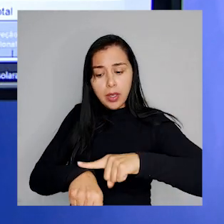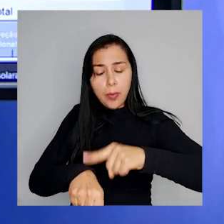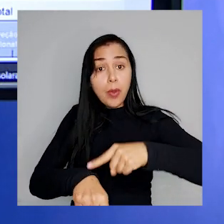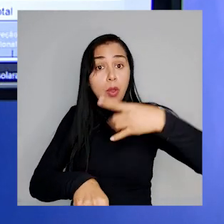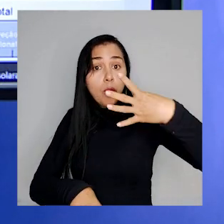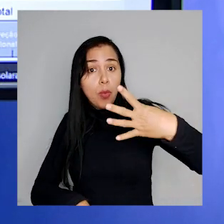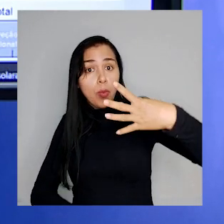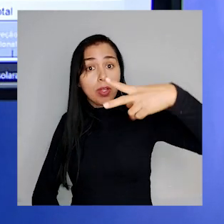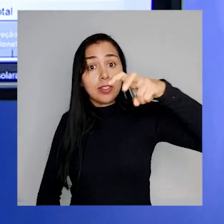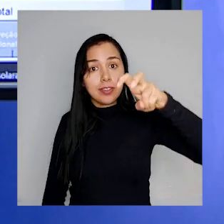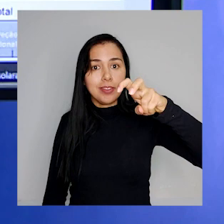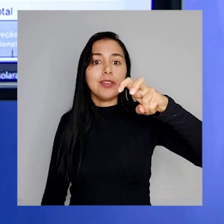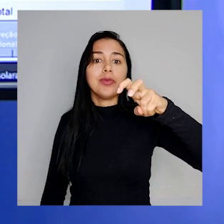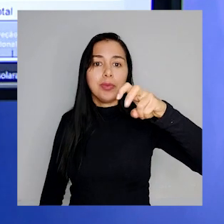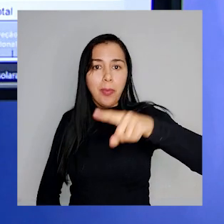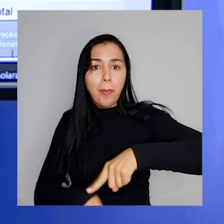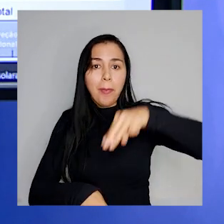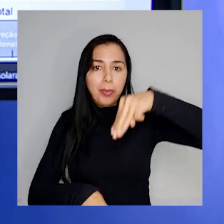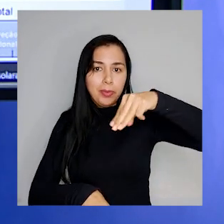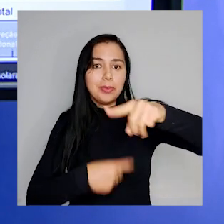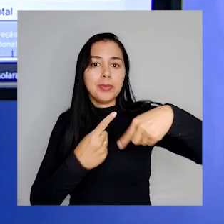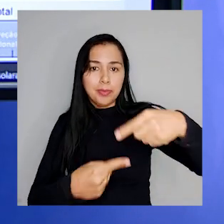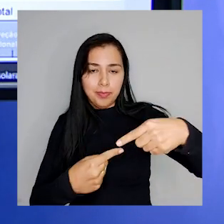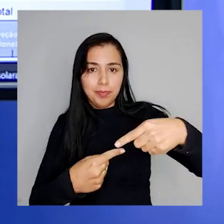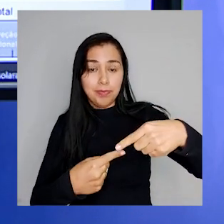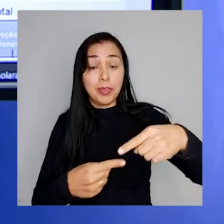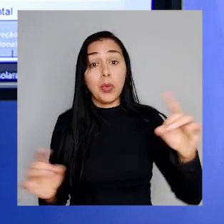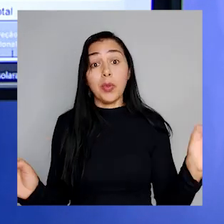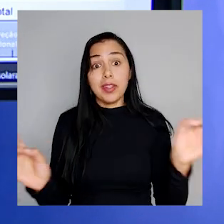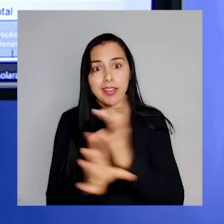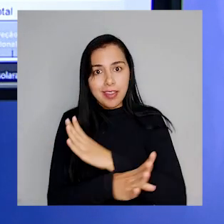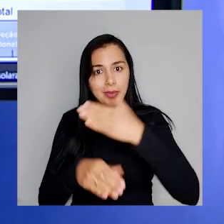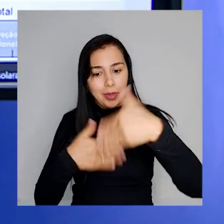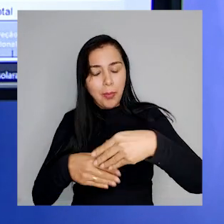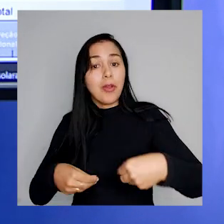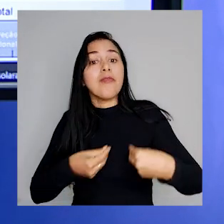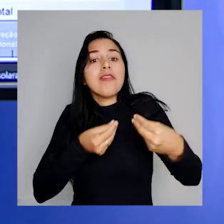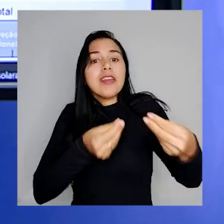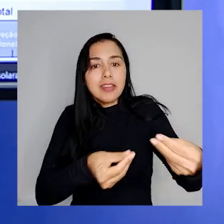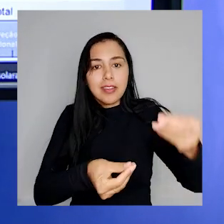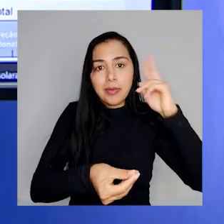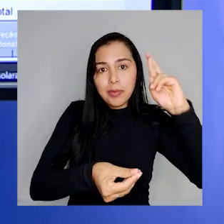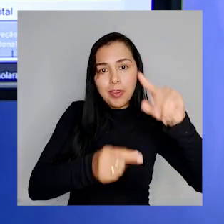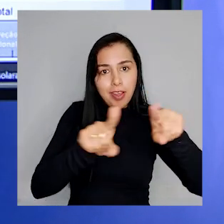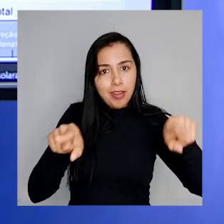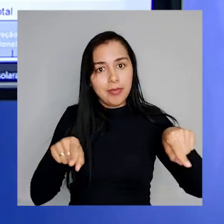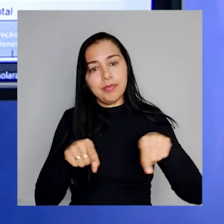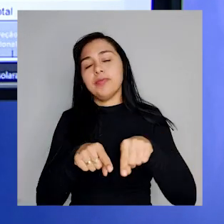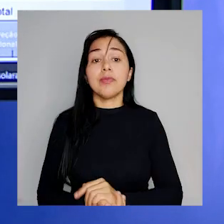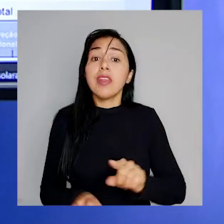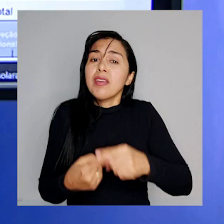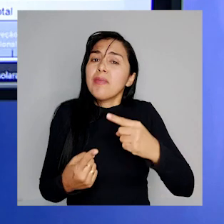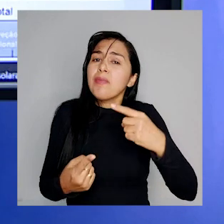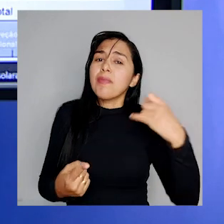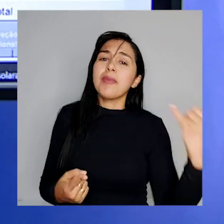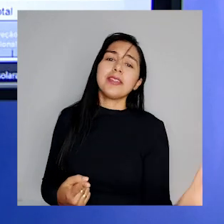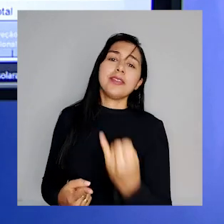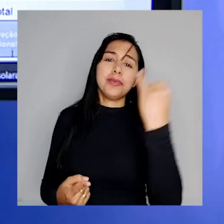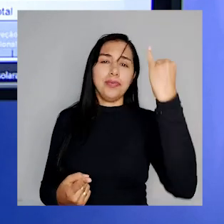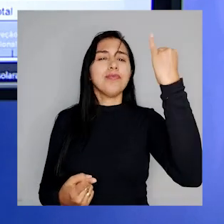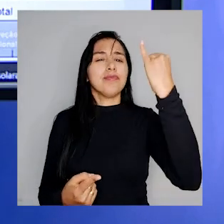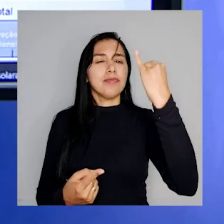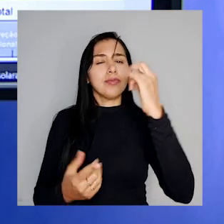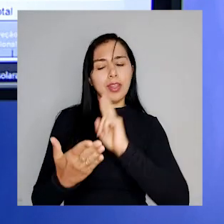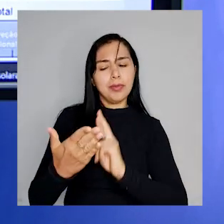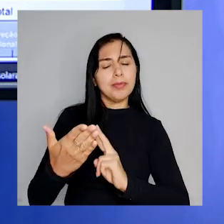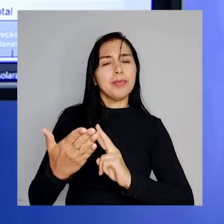ao aplicador, certo? Então, você só pode deixar a sala depois de 45 minutos, mas para fazer uma boa prova,